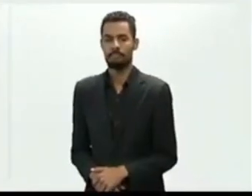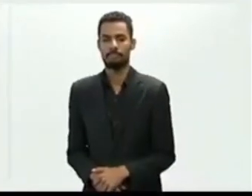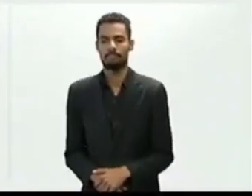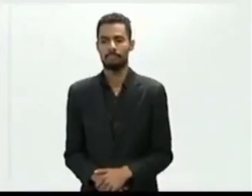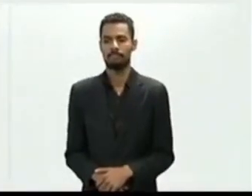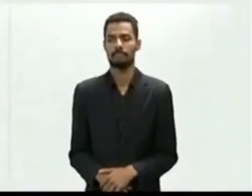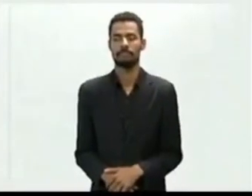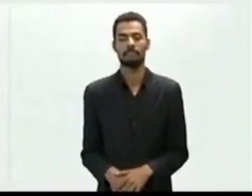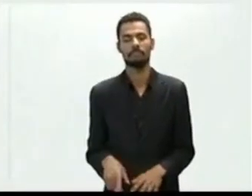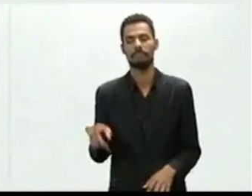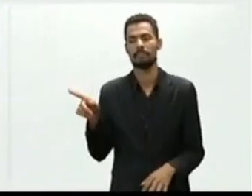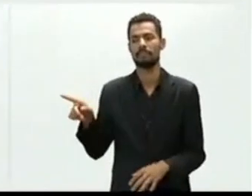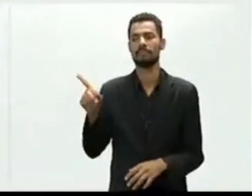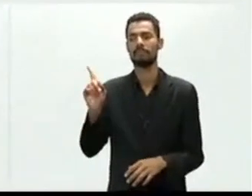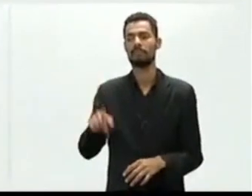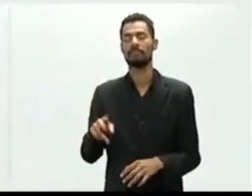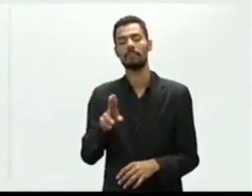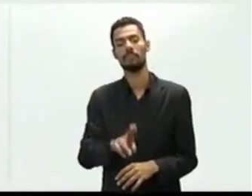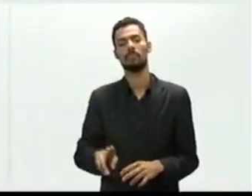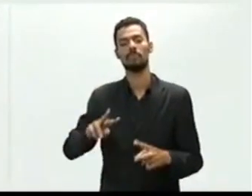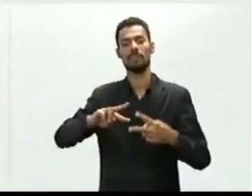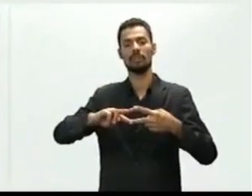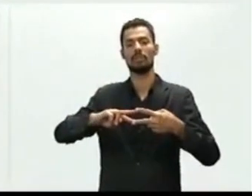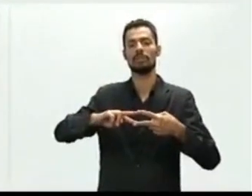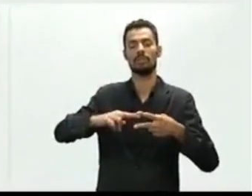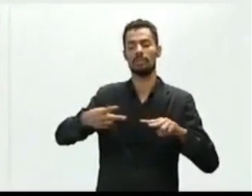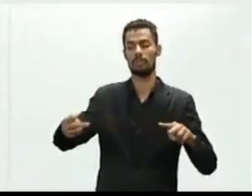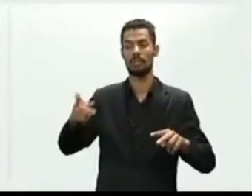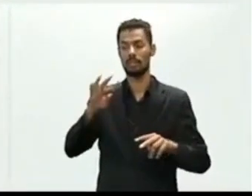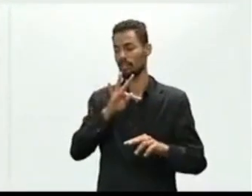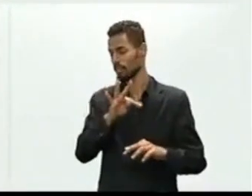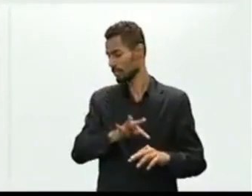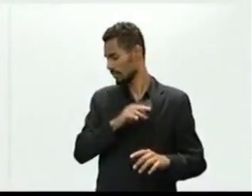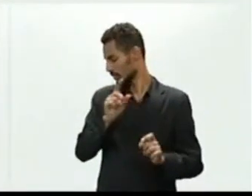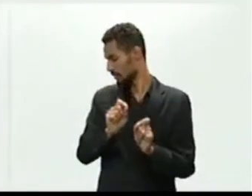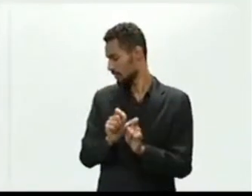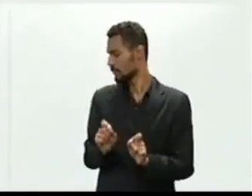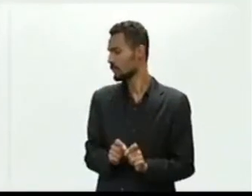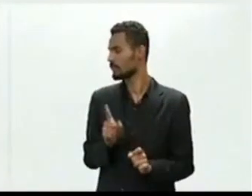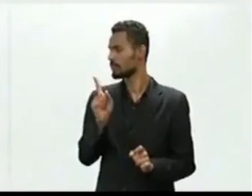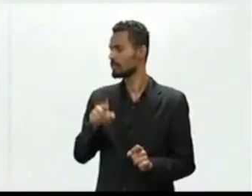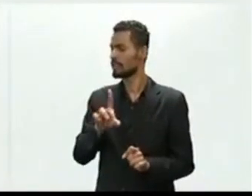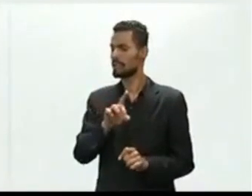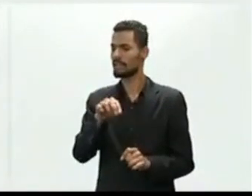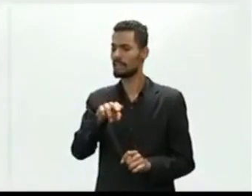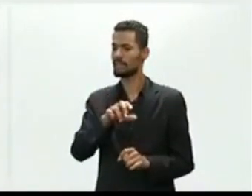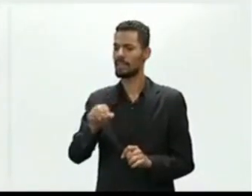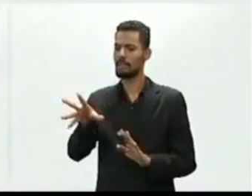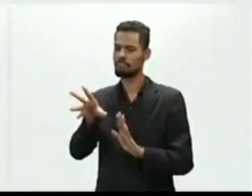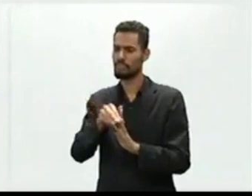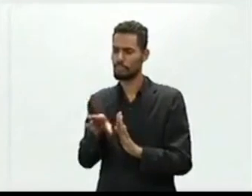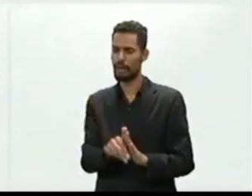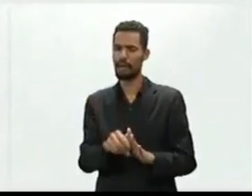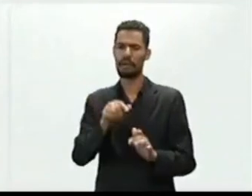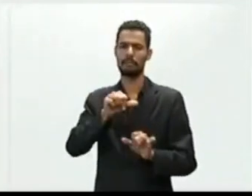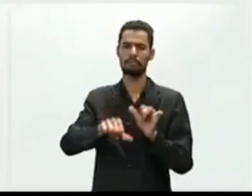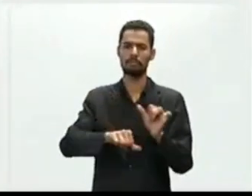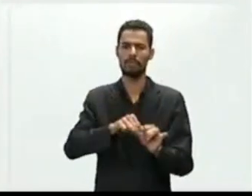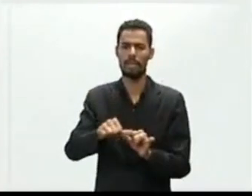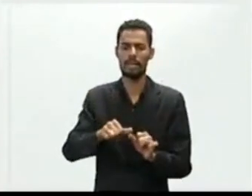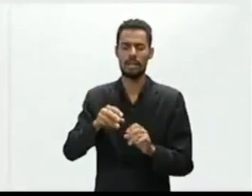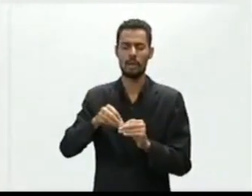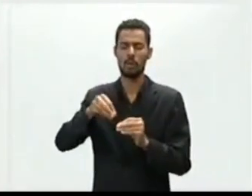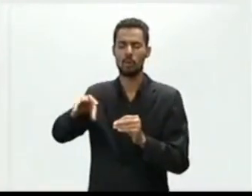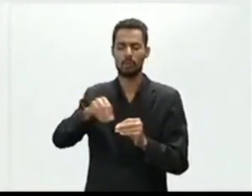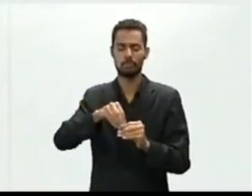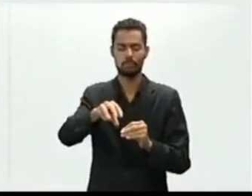Para trabalhar com esse DNA dessa forma, as técnicas envolvidas nisso, de picotar DNA, extrair DNA, amplificar